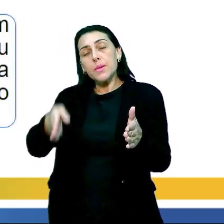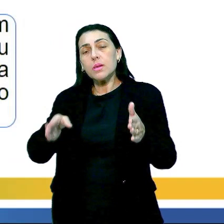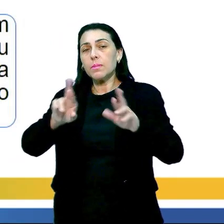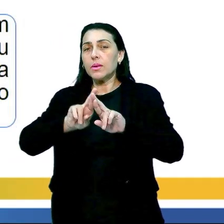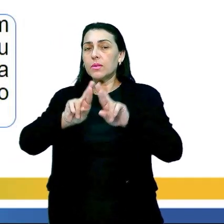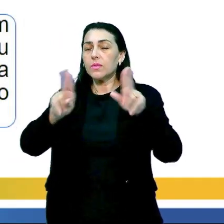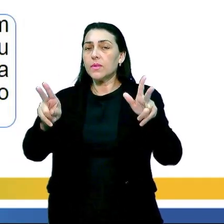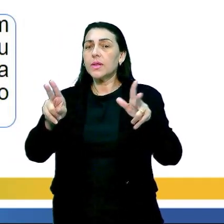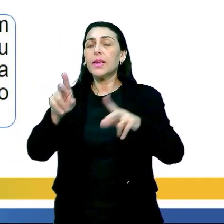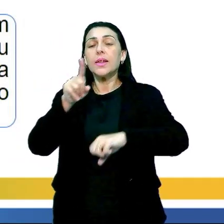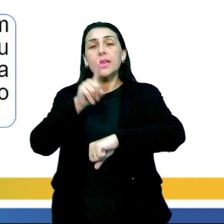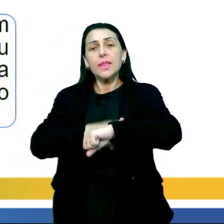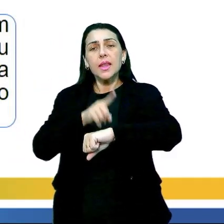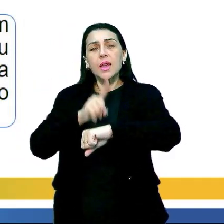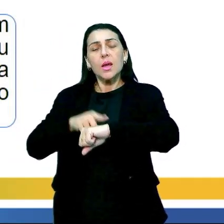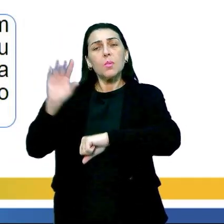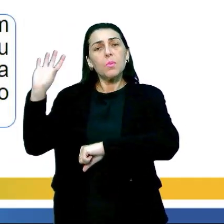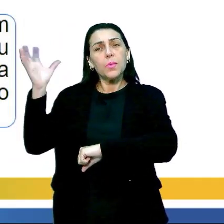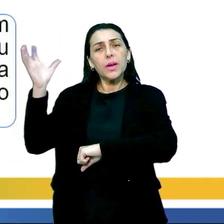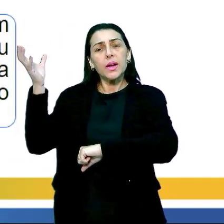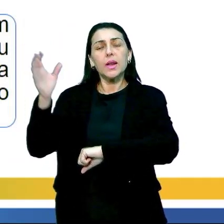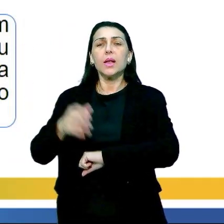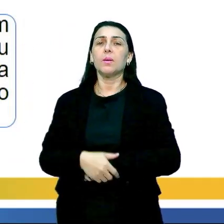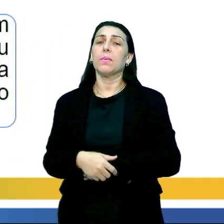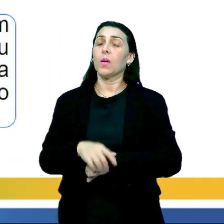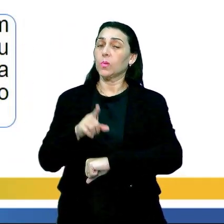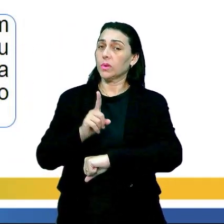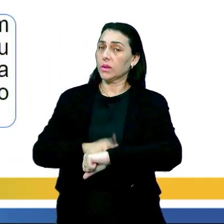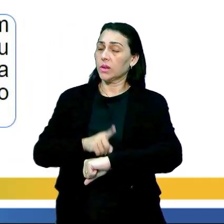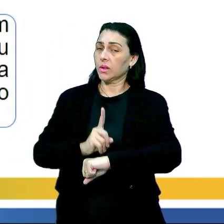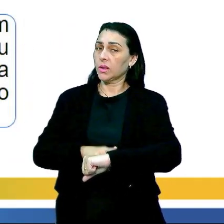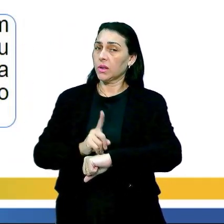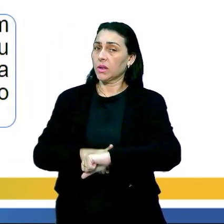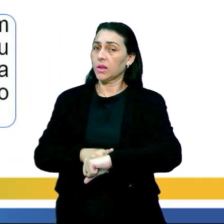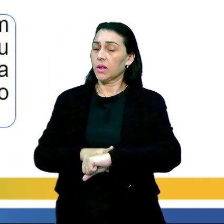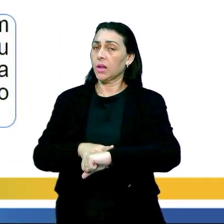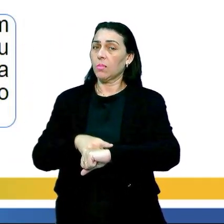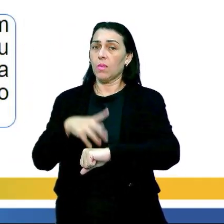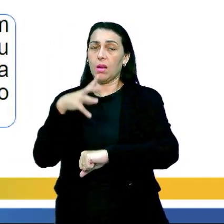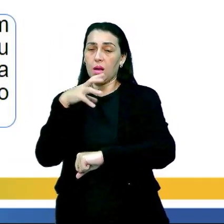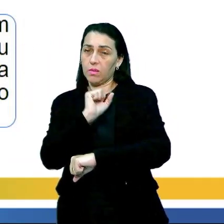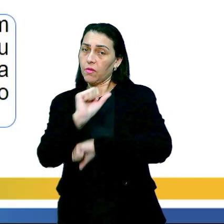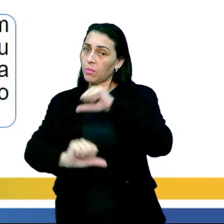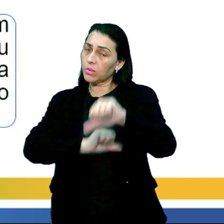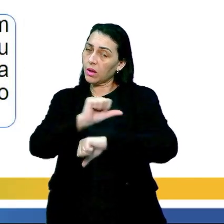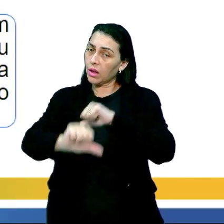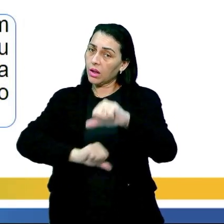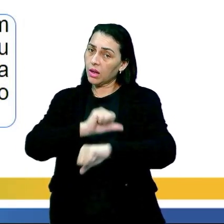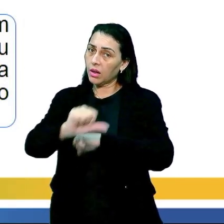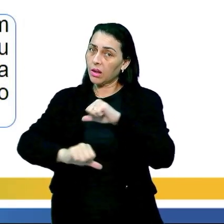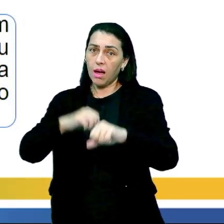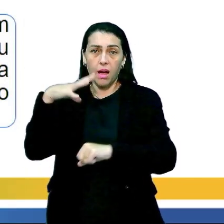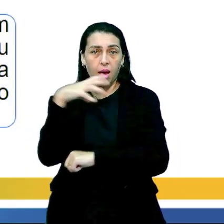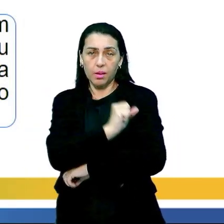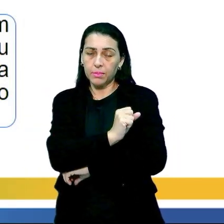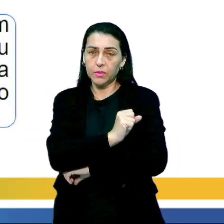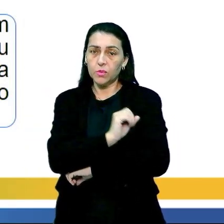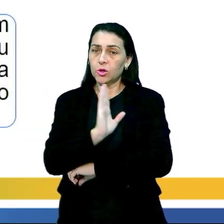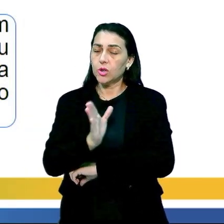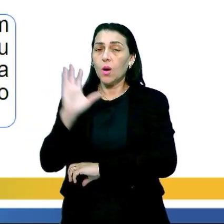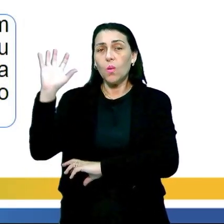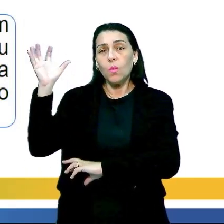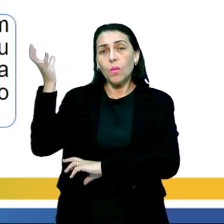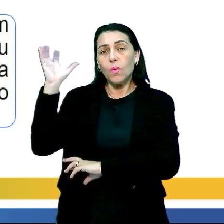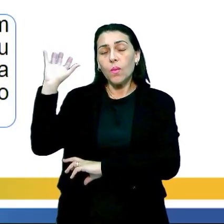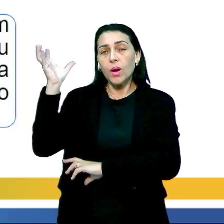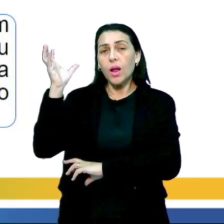diferença entre tempo e clima é o seguinte: o tempo ele é momentâneo, ele vai mudar de uma hora para outra. Já o